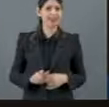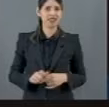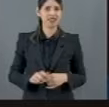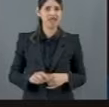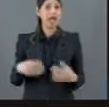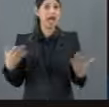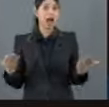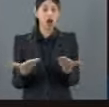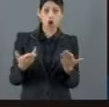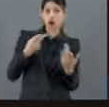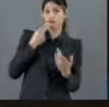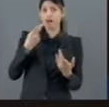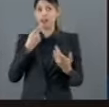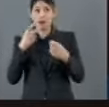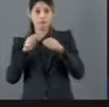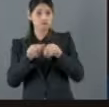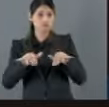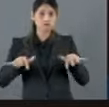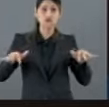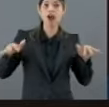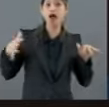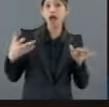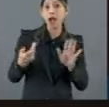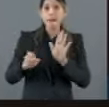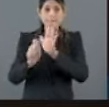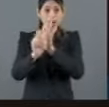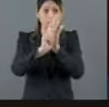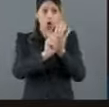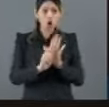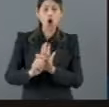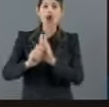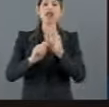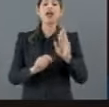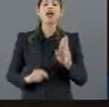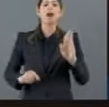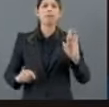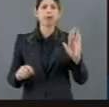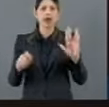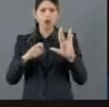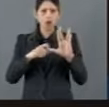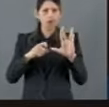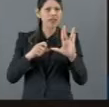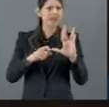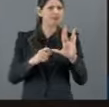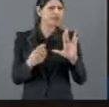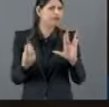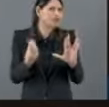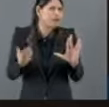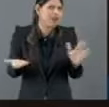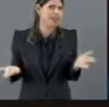de ampliar maconha medicinal nessa inversão cognitiva.